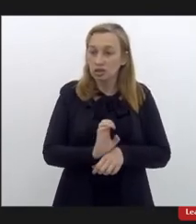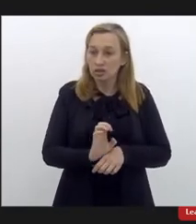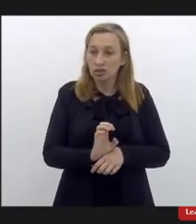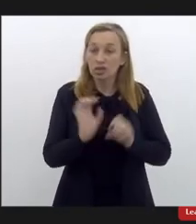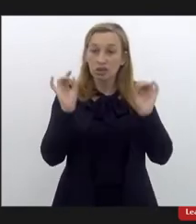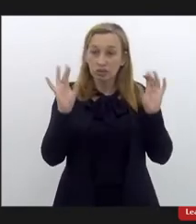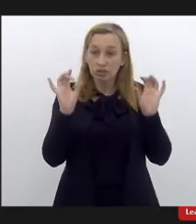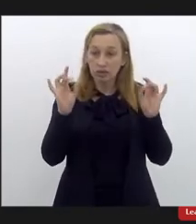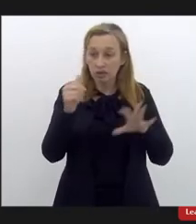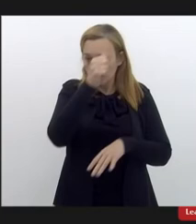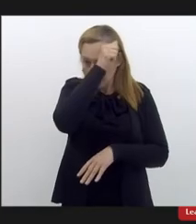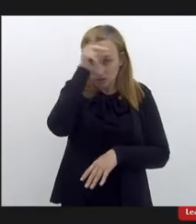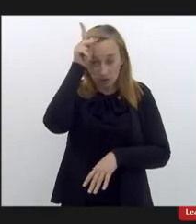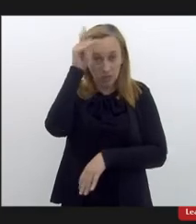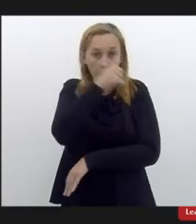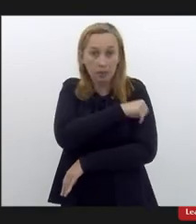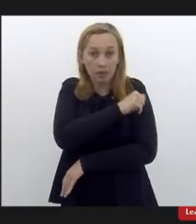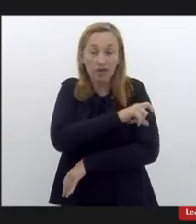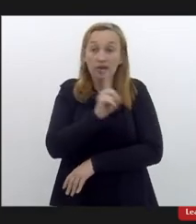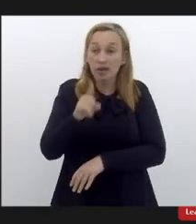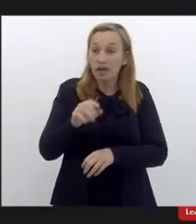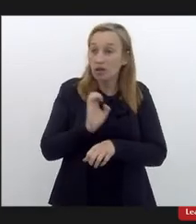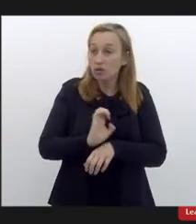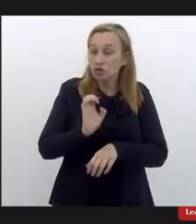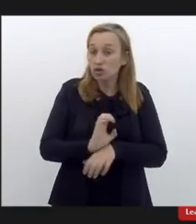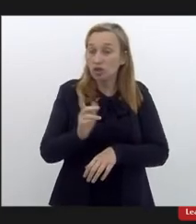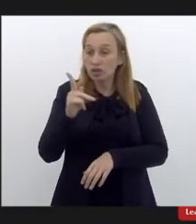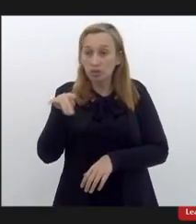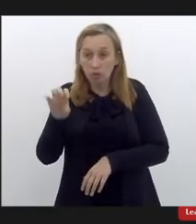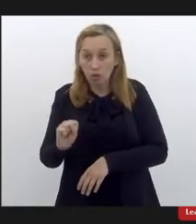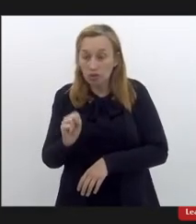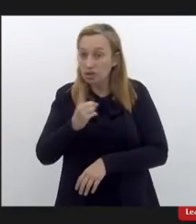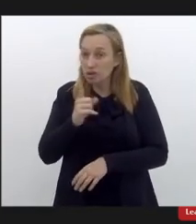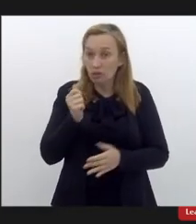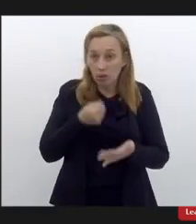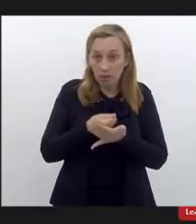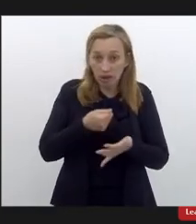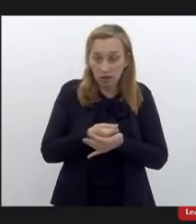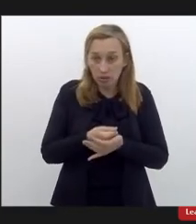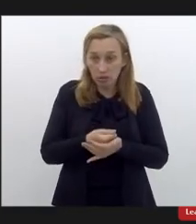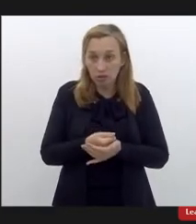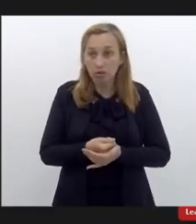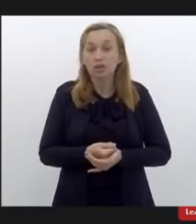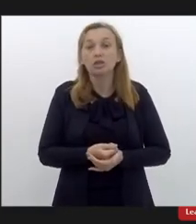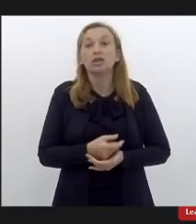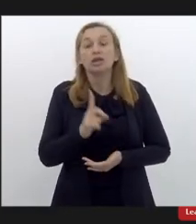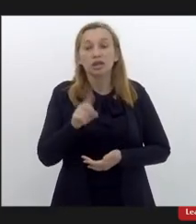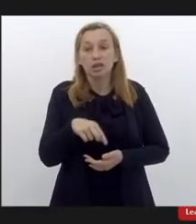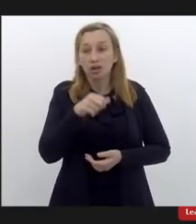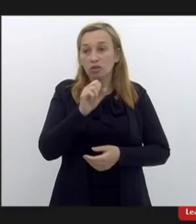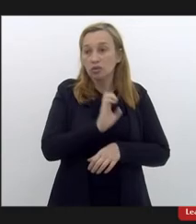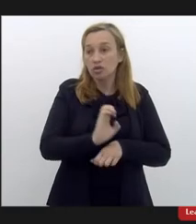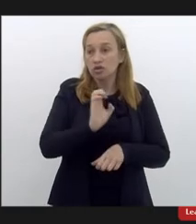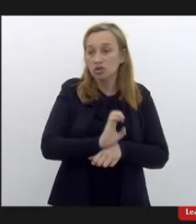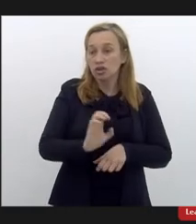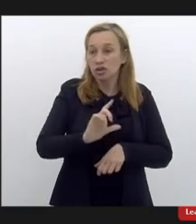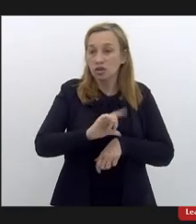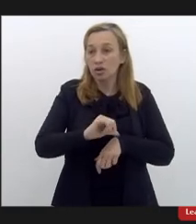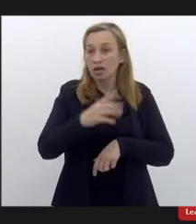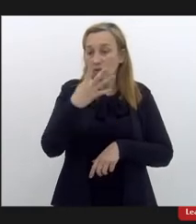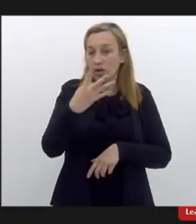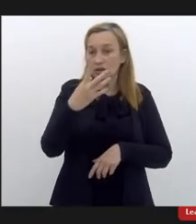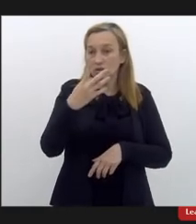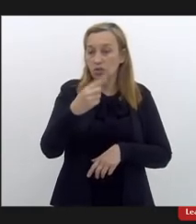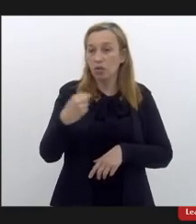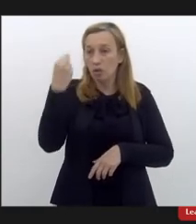especial da Prefeitura do Rio, que é um estágio que tem uma bolsa e que não é obrigatório. né, que é um estágio que é uma carga horária de 4 horas